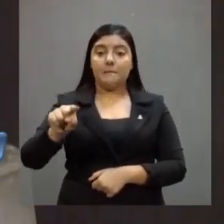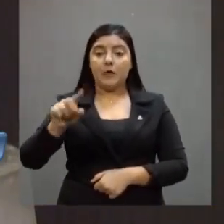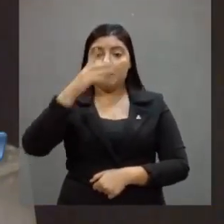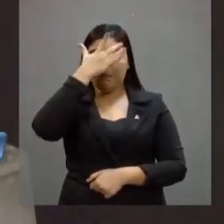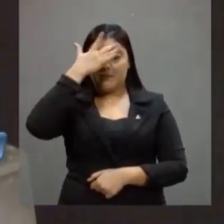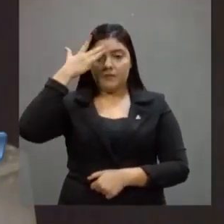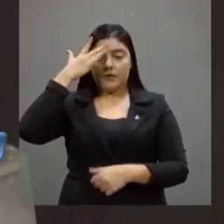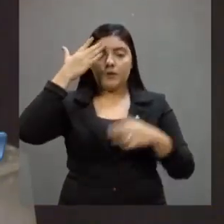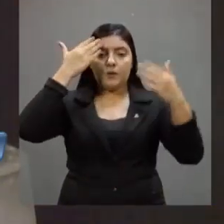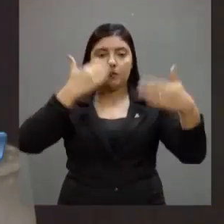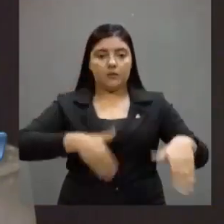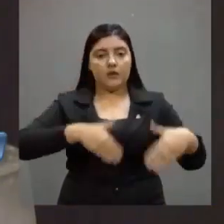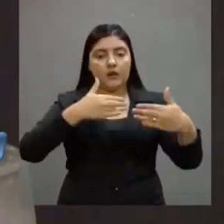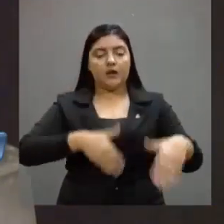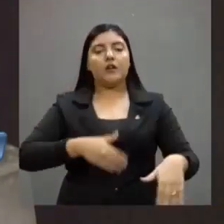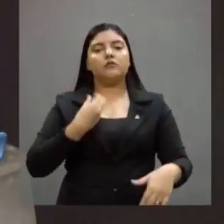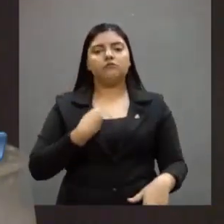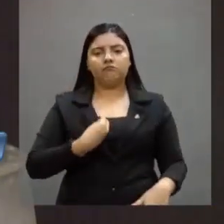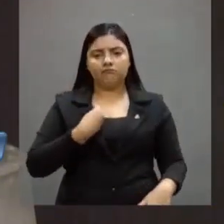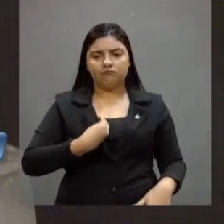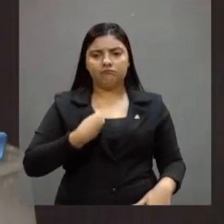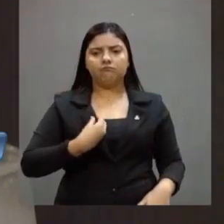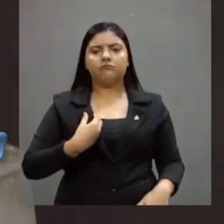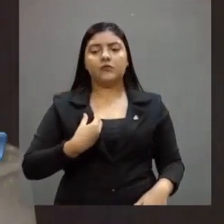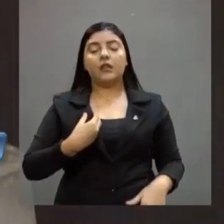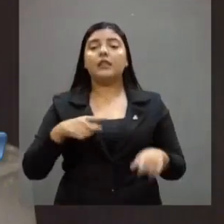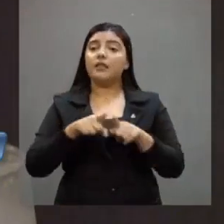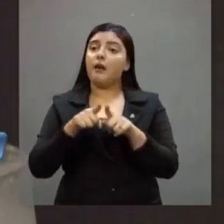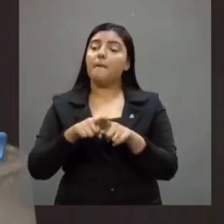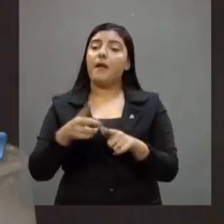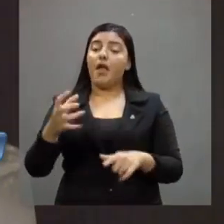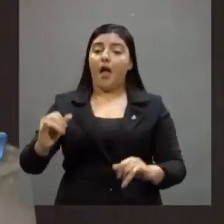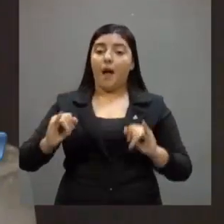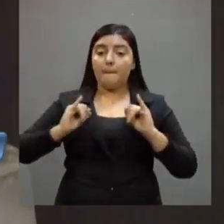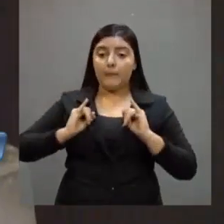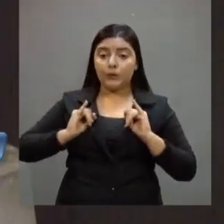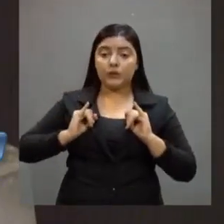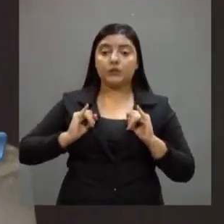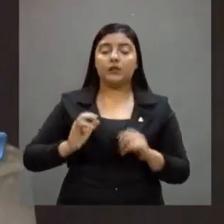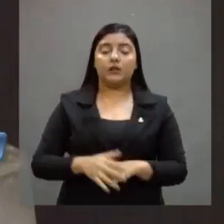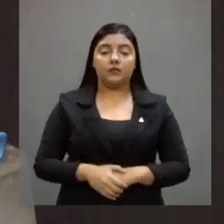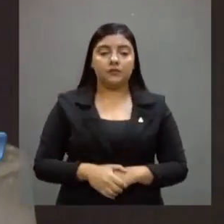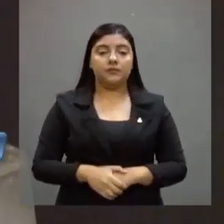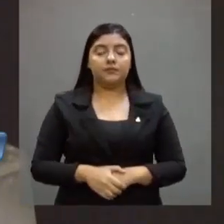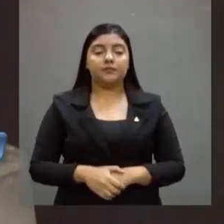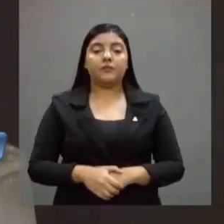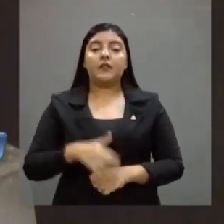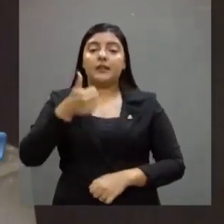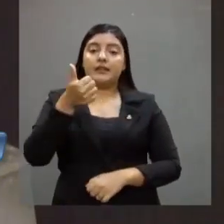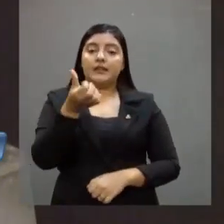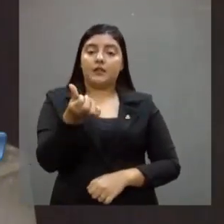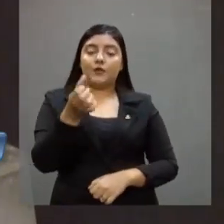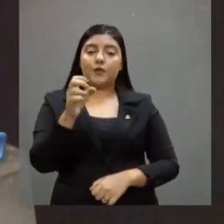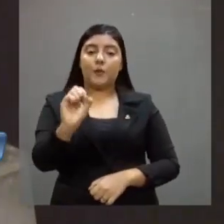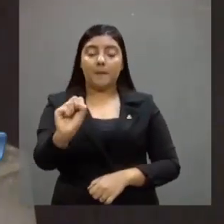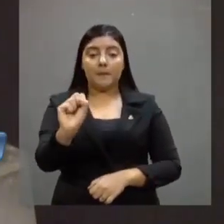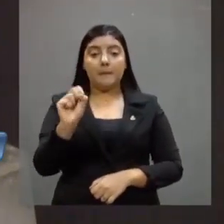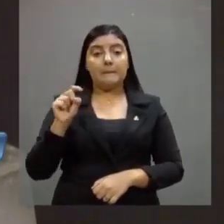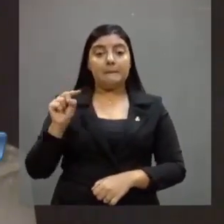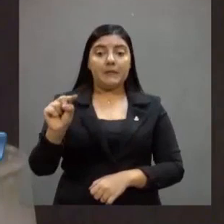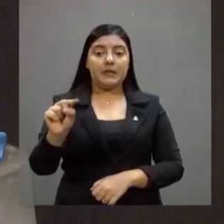servidores ativos, pensionistas e aposentados. 168 mil. Desses 168